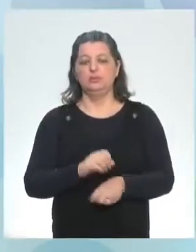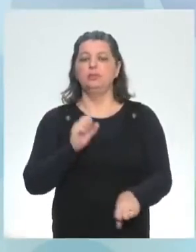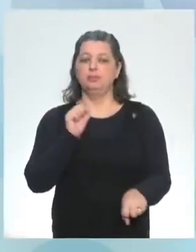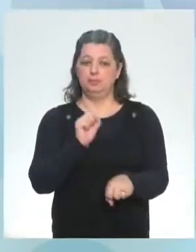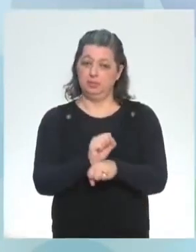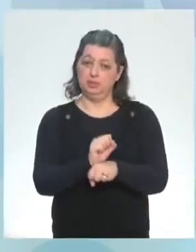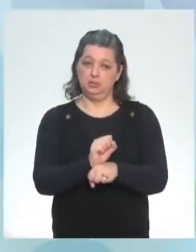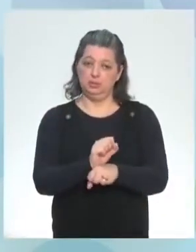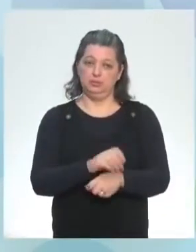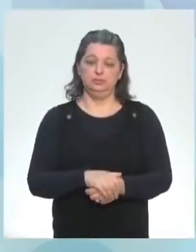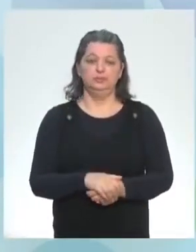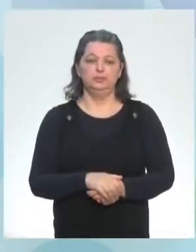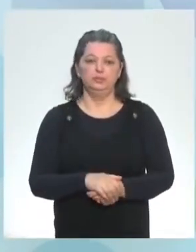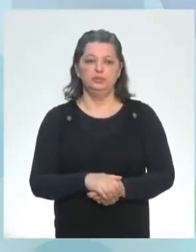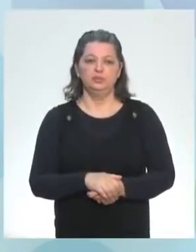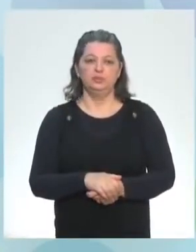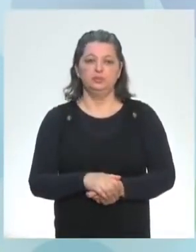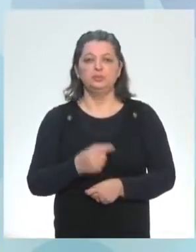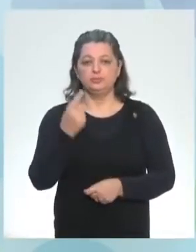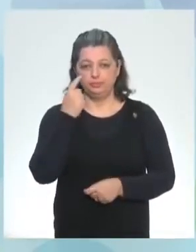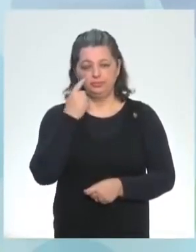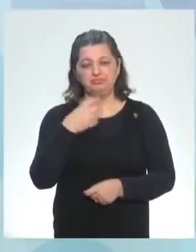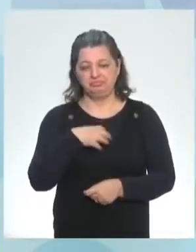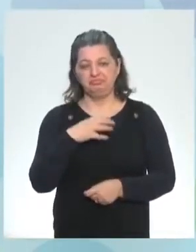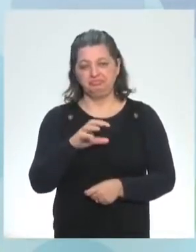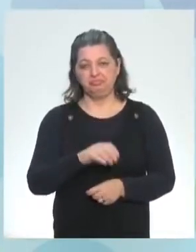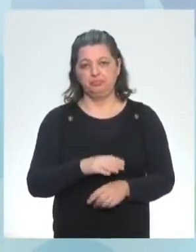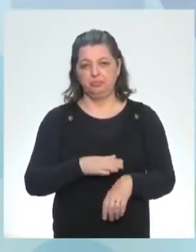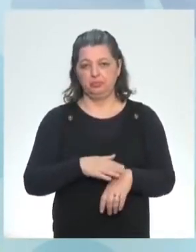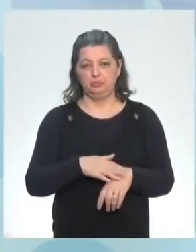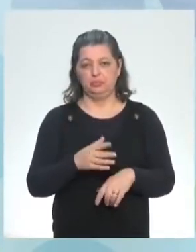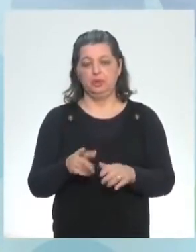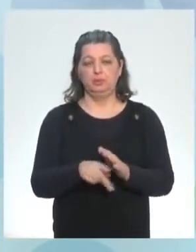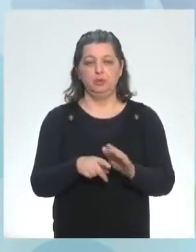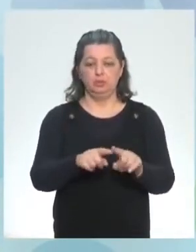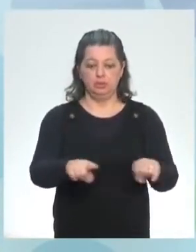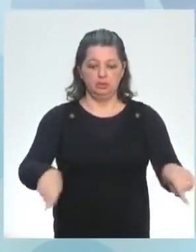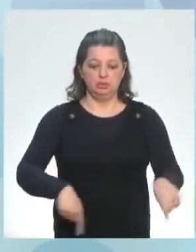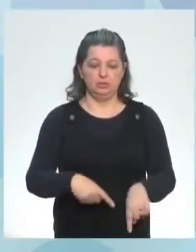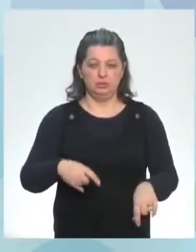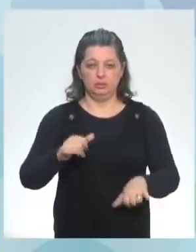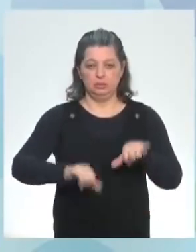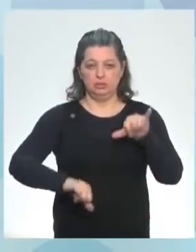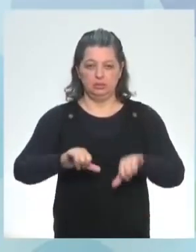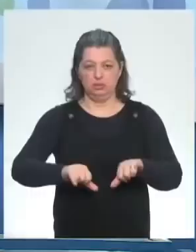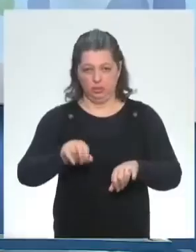titulação. Então, é dessa forma que eu faço. No laboratório, dá para se usar a